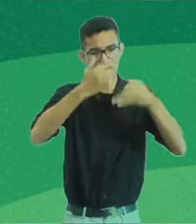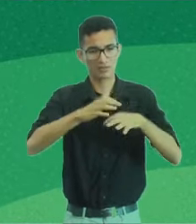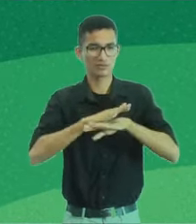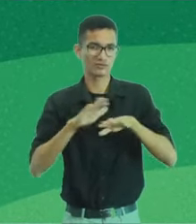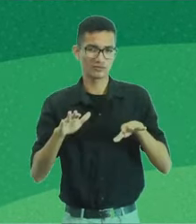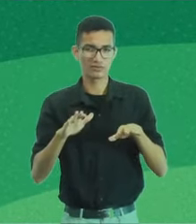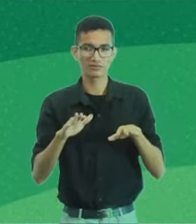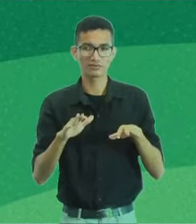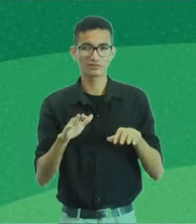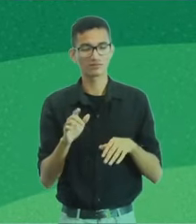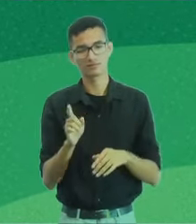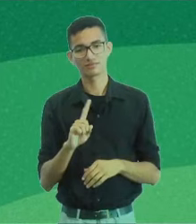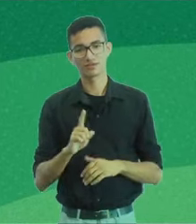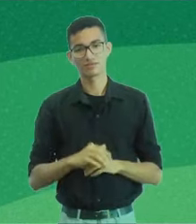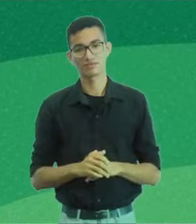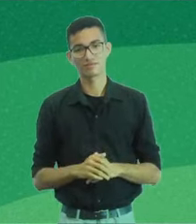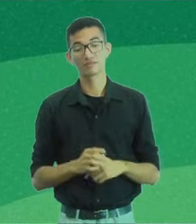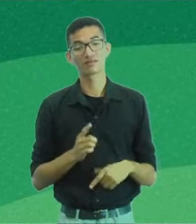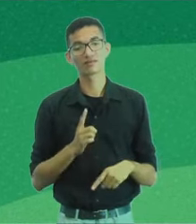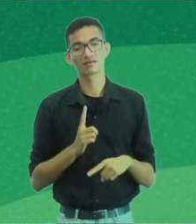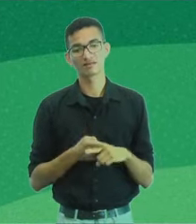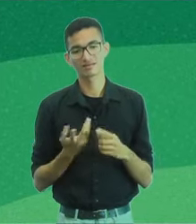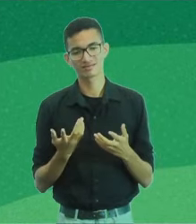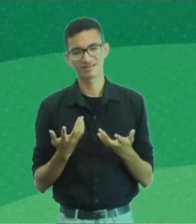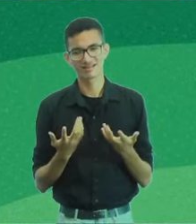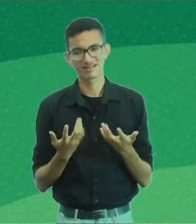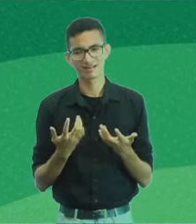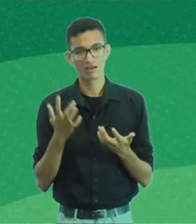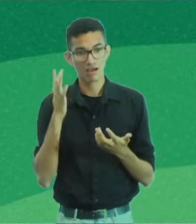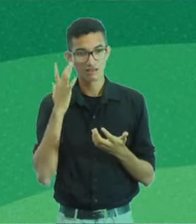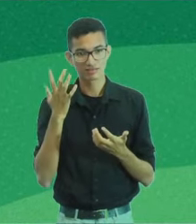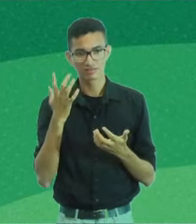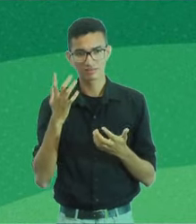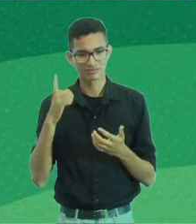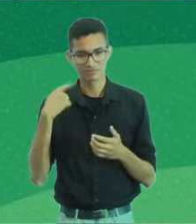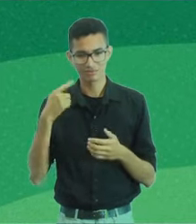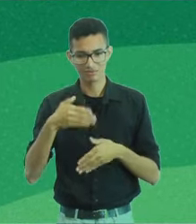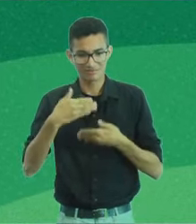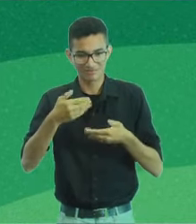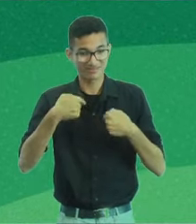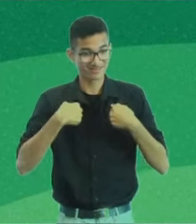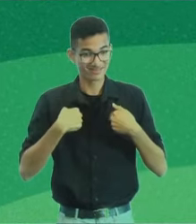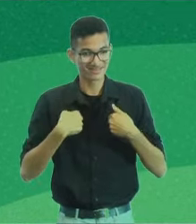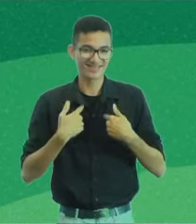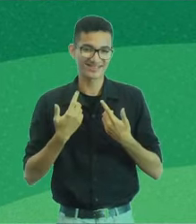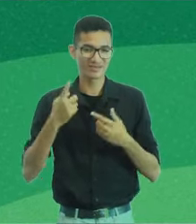porque sabe eu achei que foi loucura isso aqui